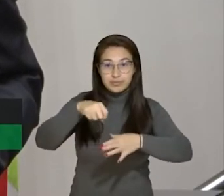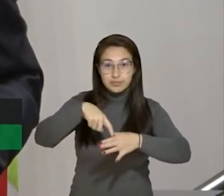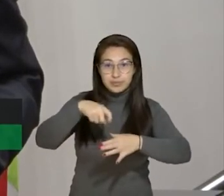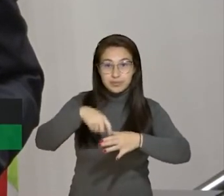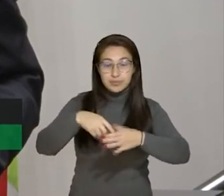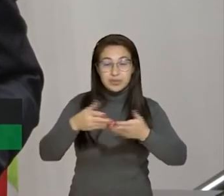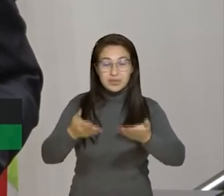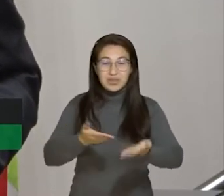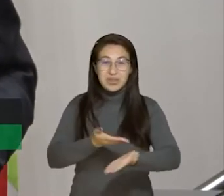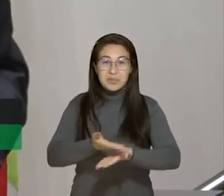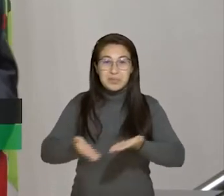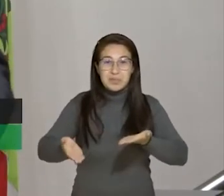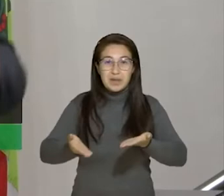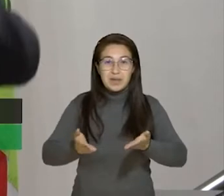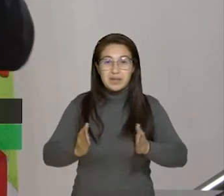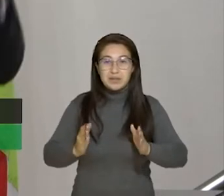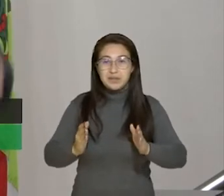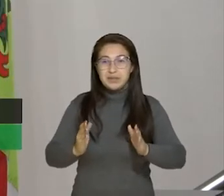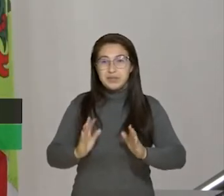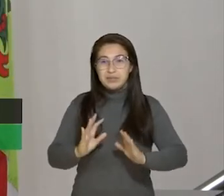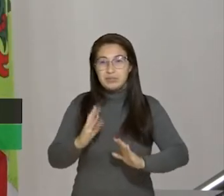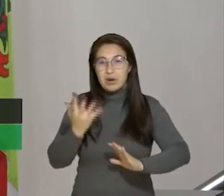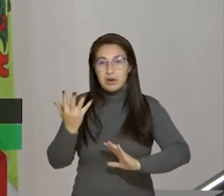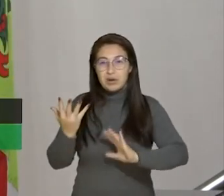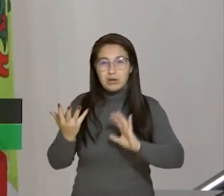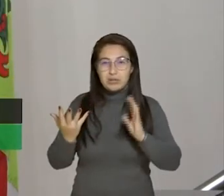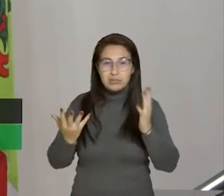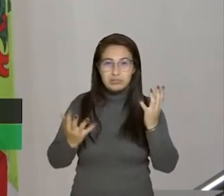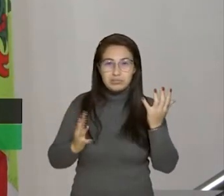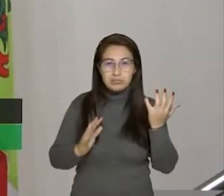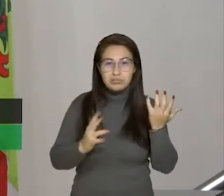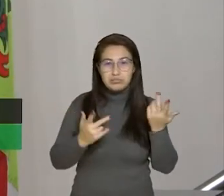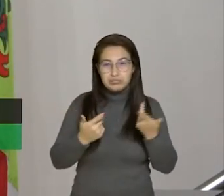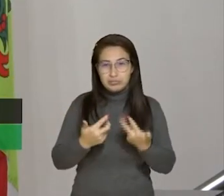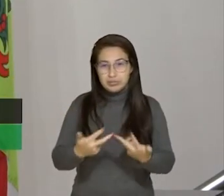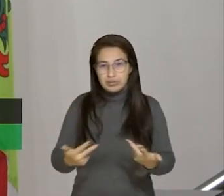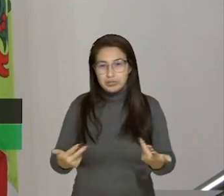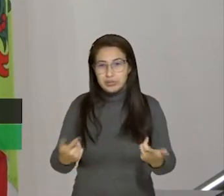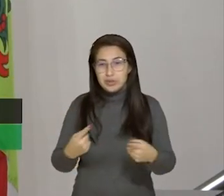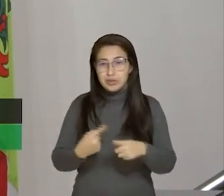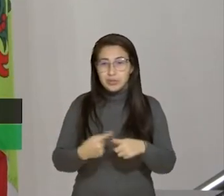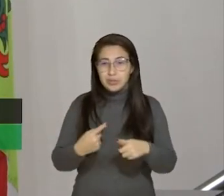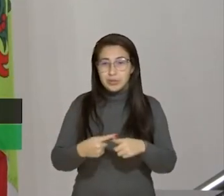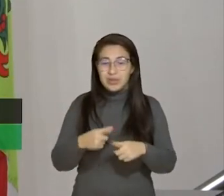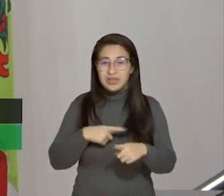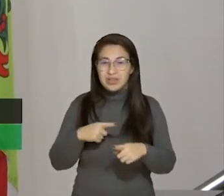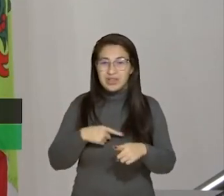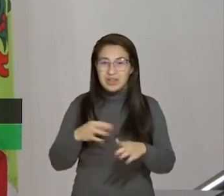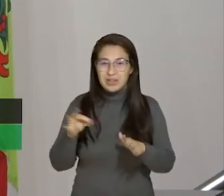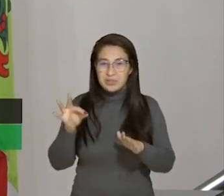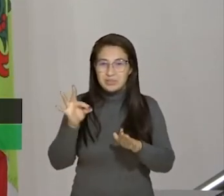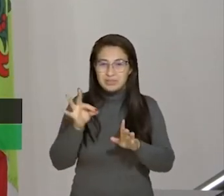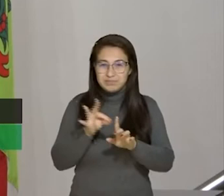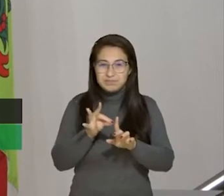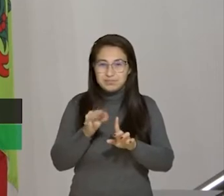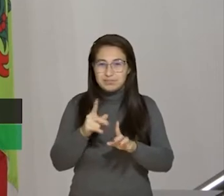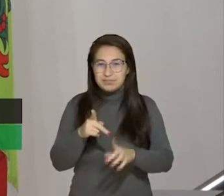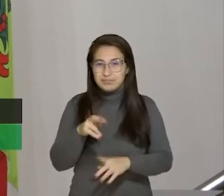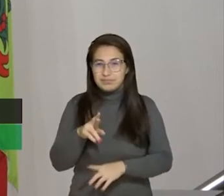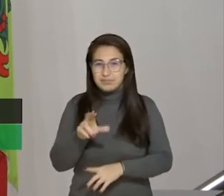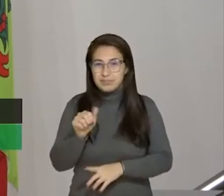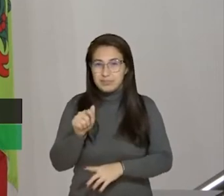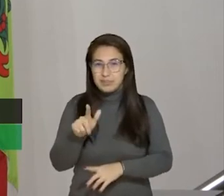perdem a lavoura pelas pragas e surgiu em função Deputado Qualy Pedro da